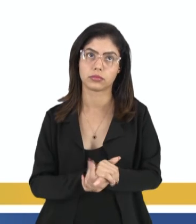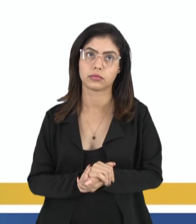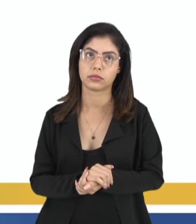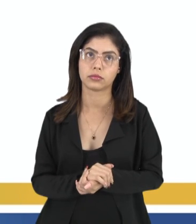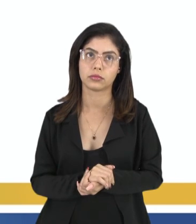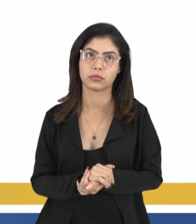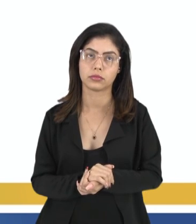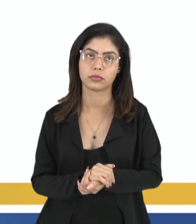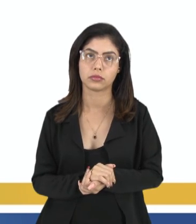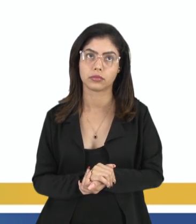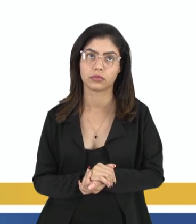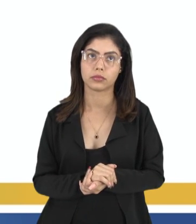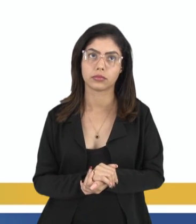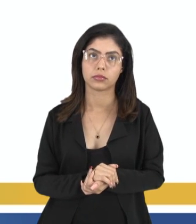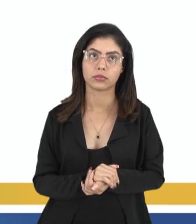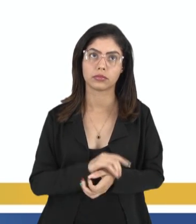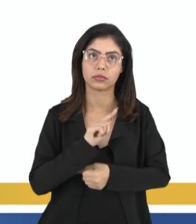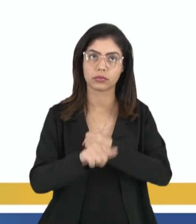seu estado,